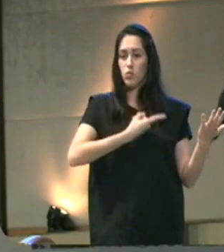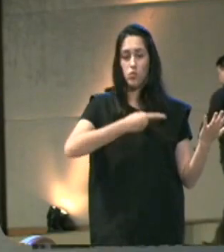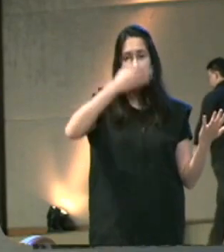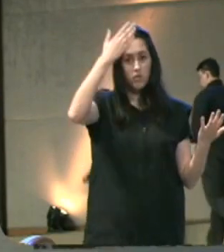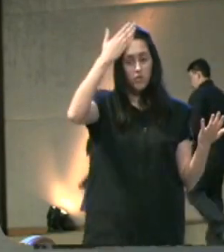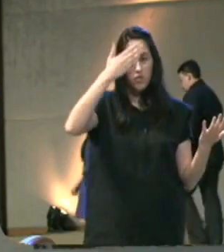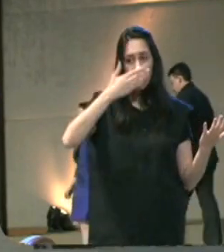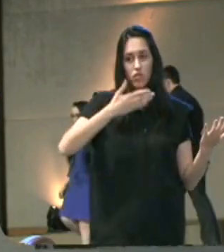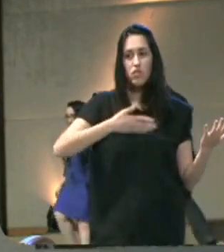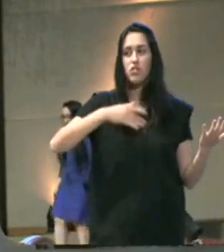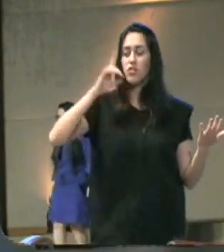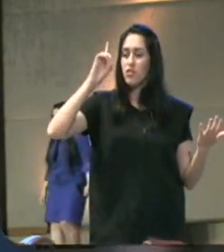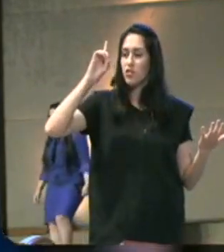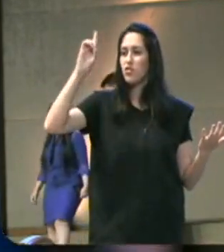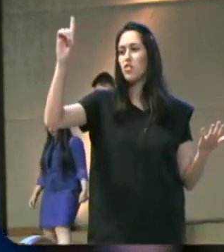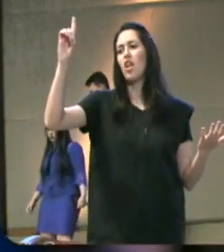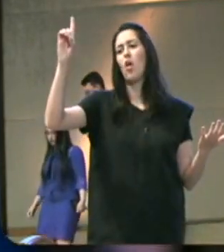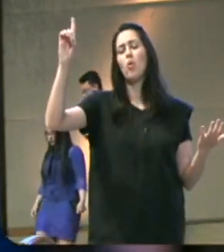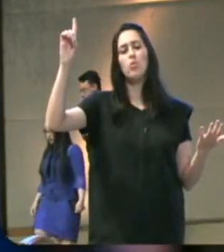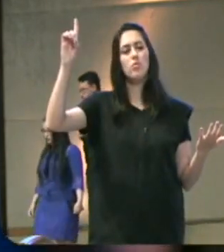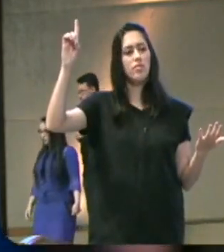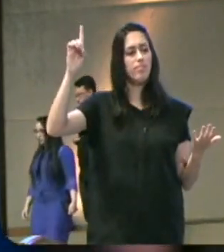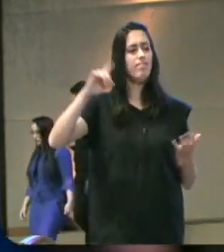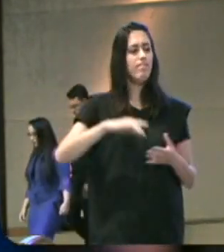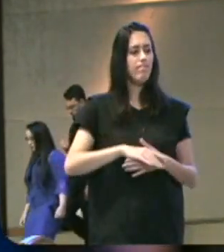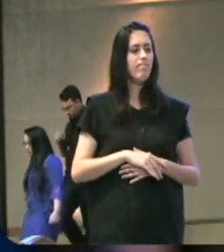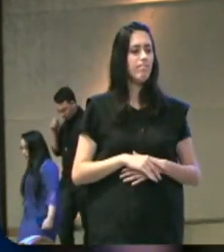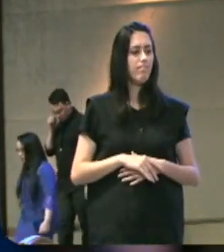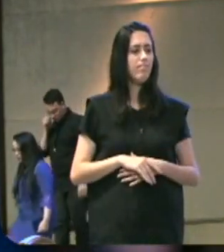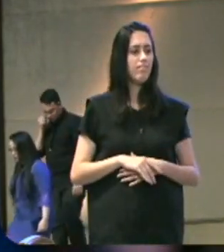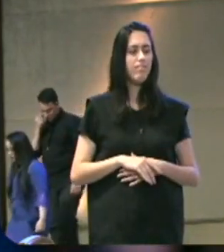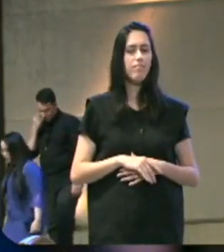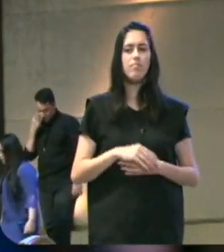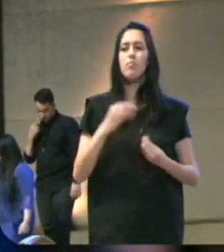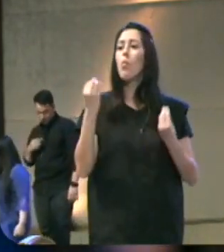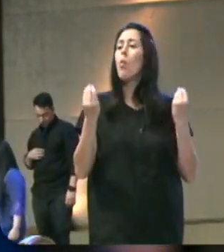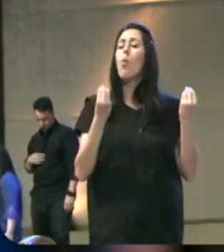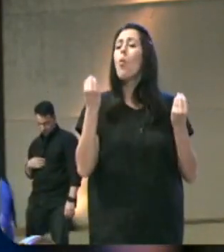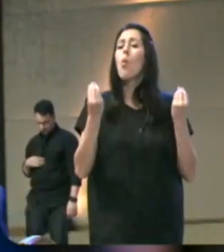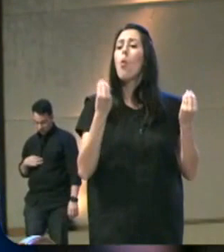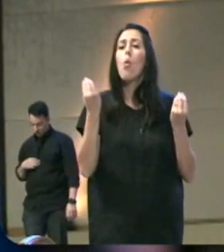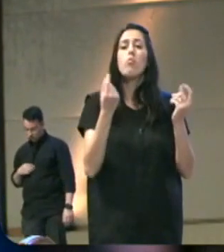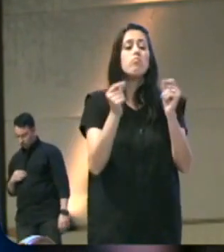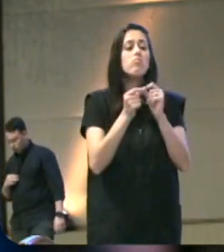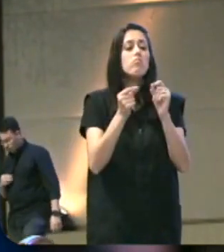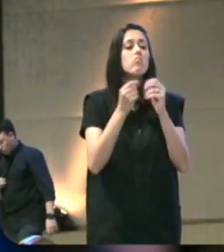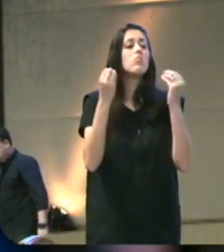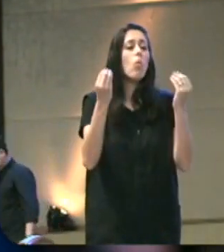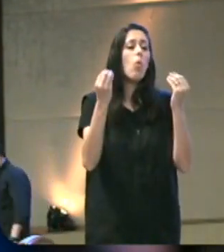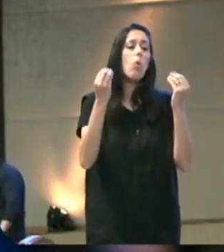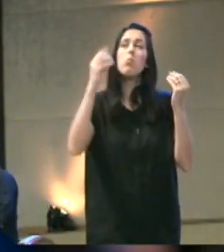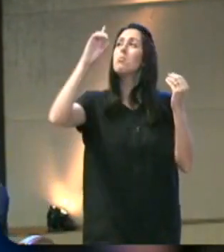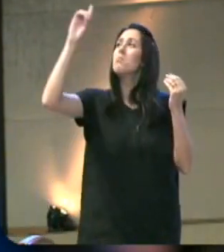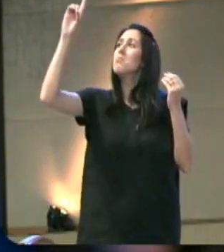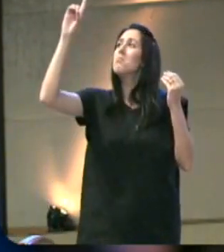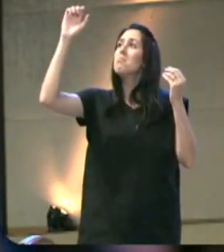É isso que está acontecendo, diante do Senhor. Como é que vai acontecer os milagres? Eu não sei.